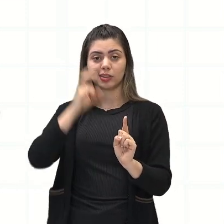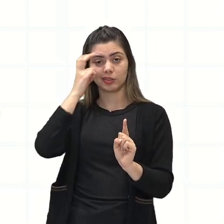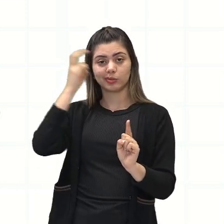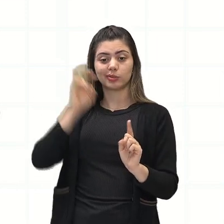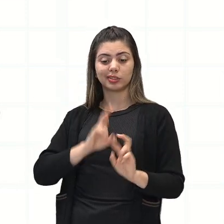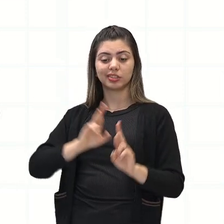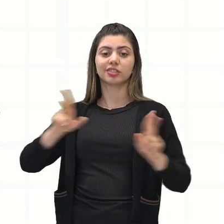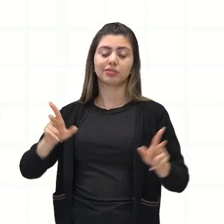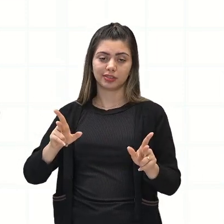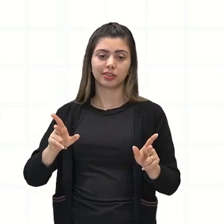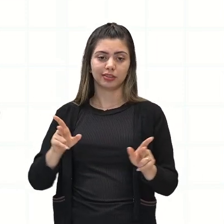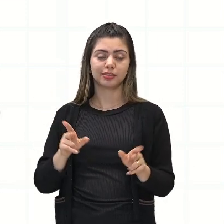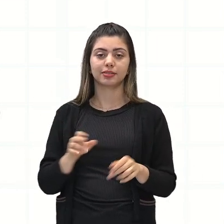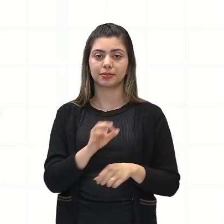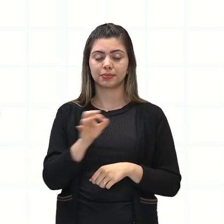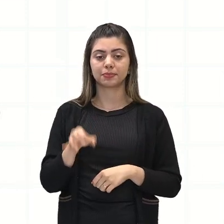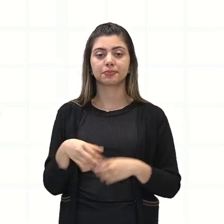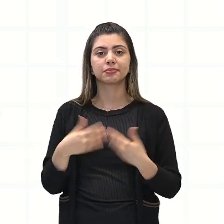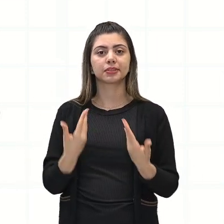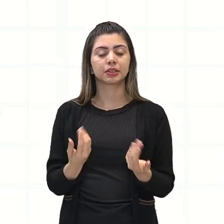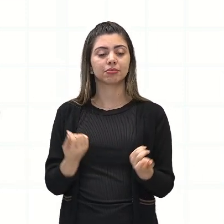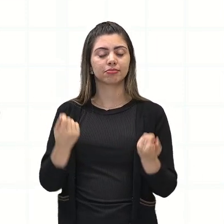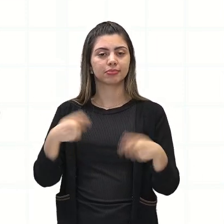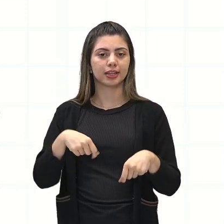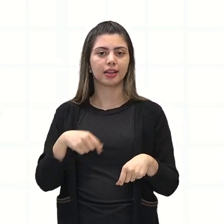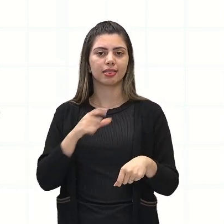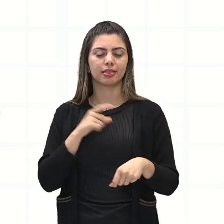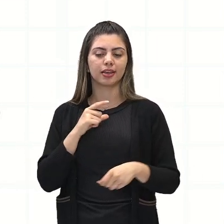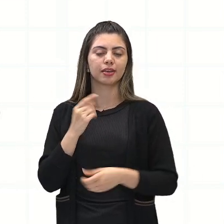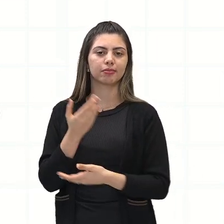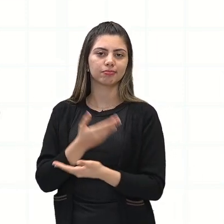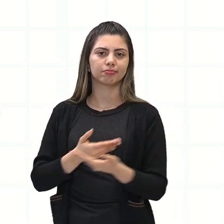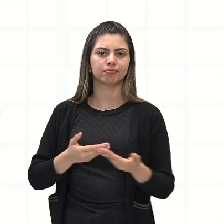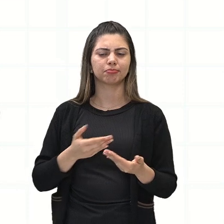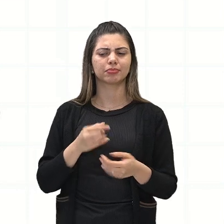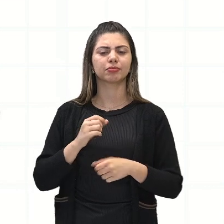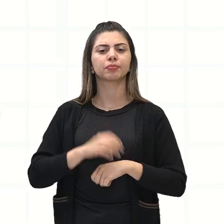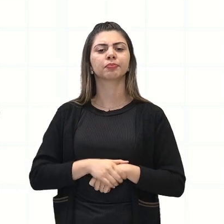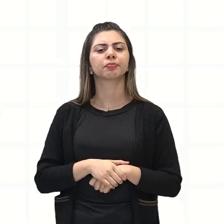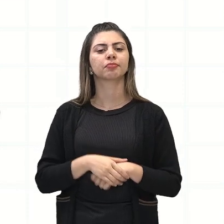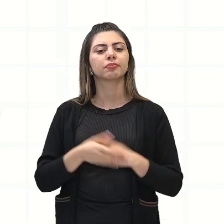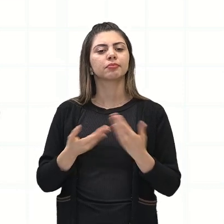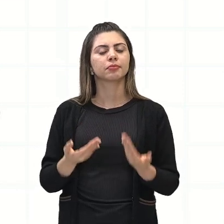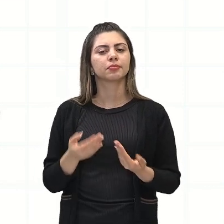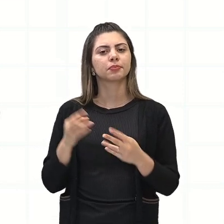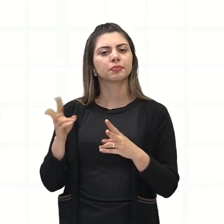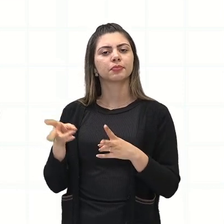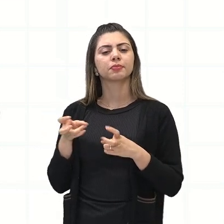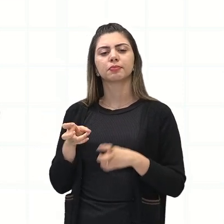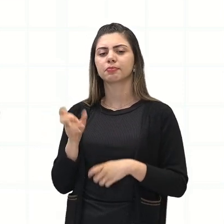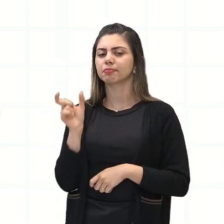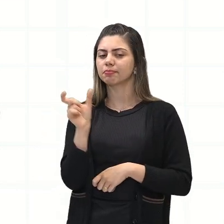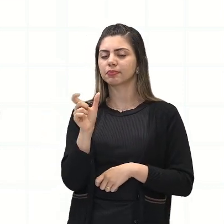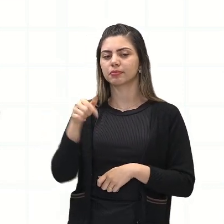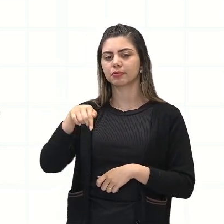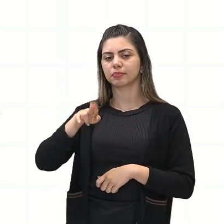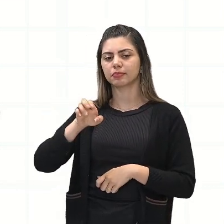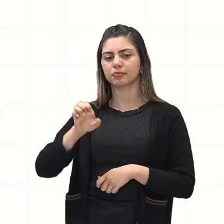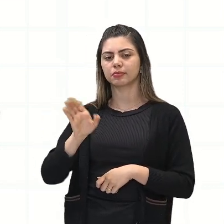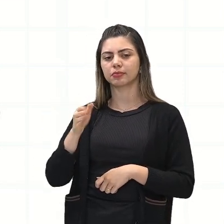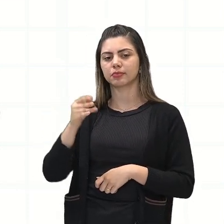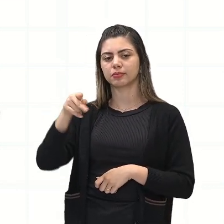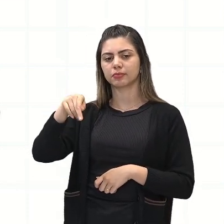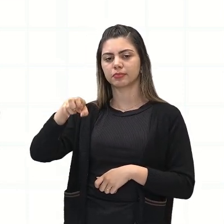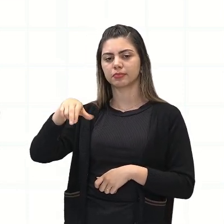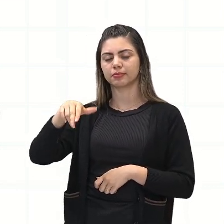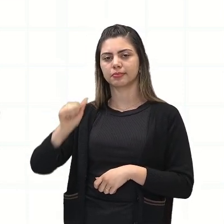a dinâmica de poder envolvida. Ou seja, a expressão aí, que pena,